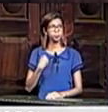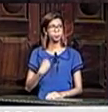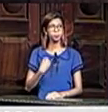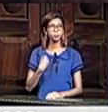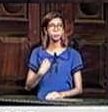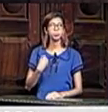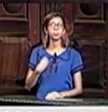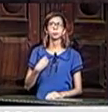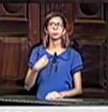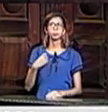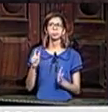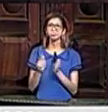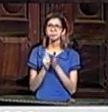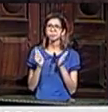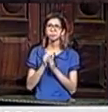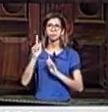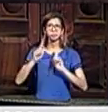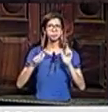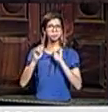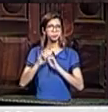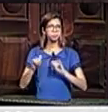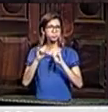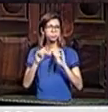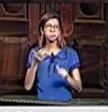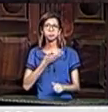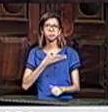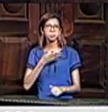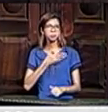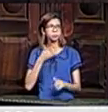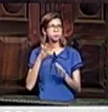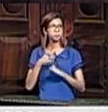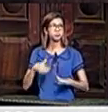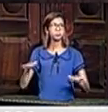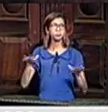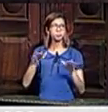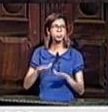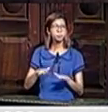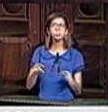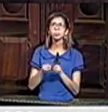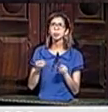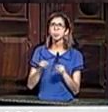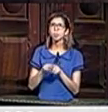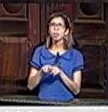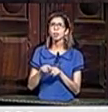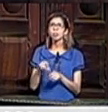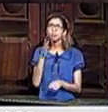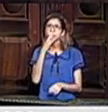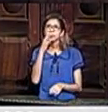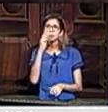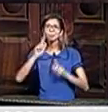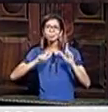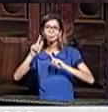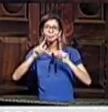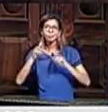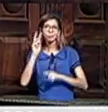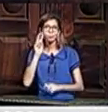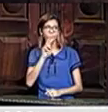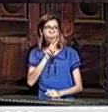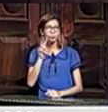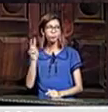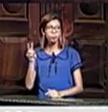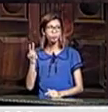funcionários, imprensa, companheiros e companheiras que ocupam as dependências da galeria, aqueles que nos assistem através da TV Alerj e também